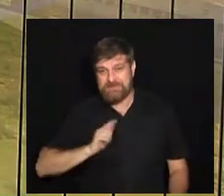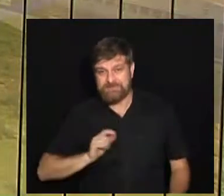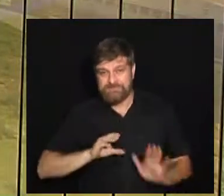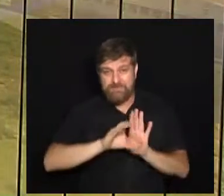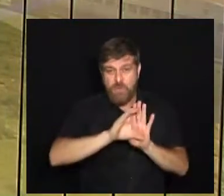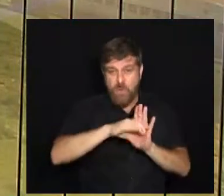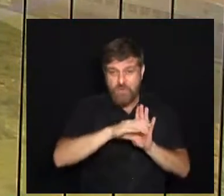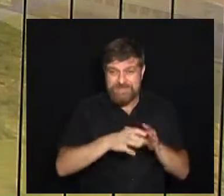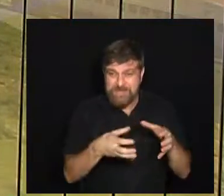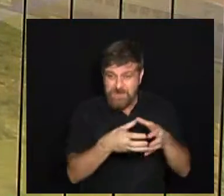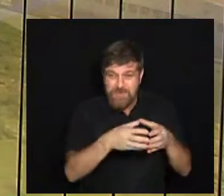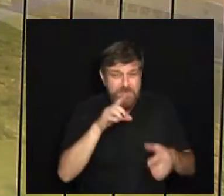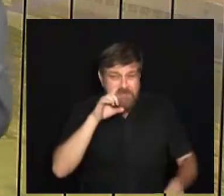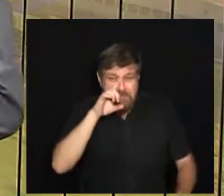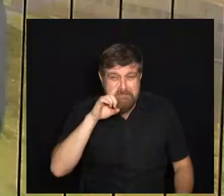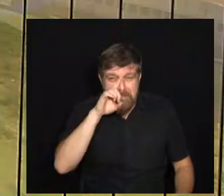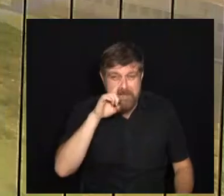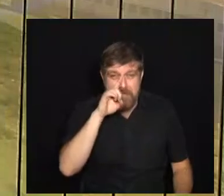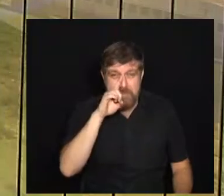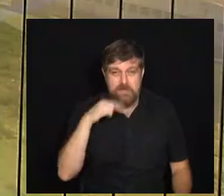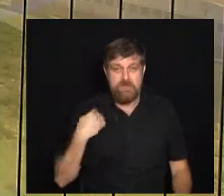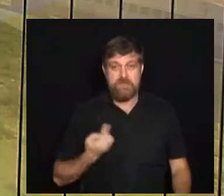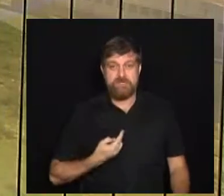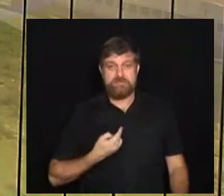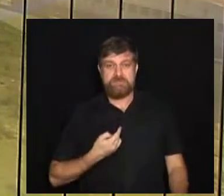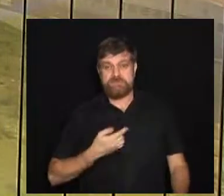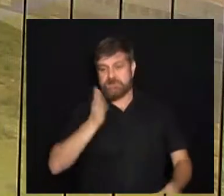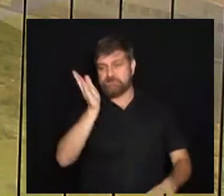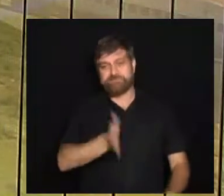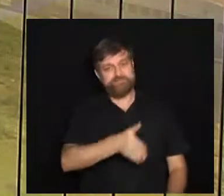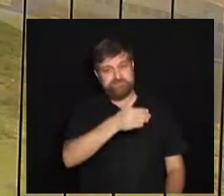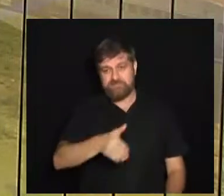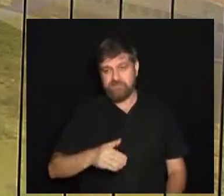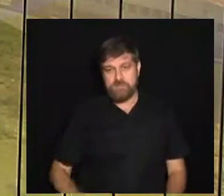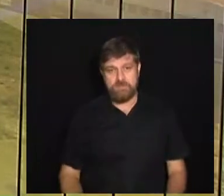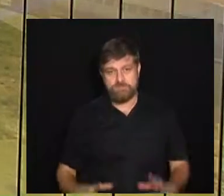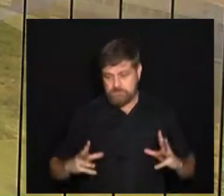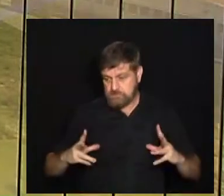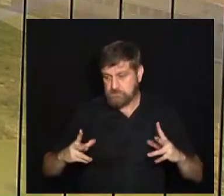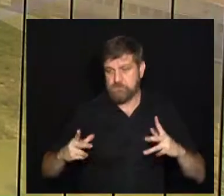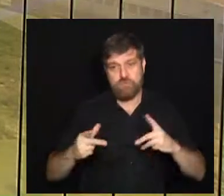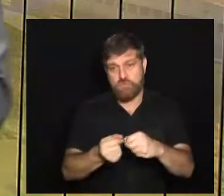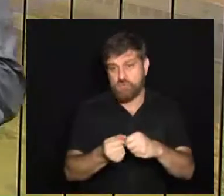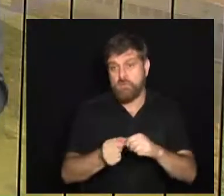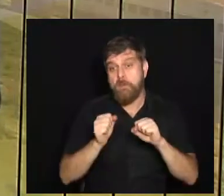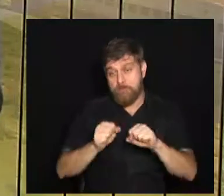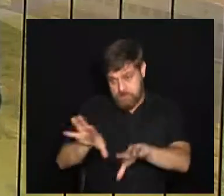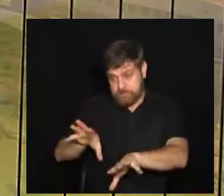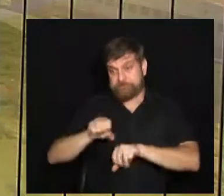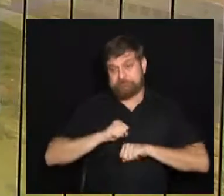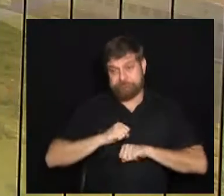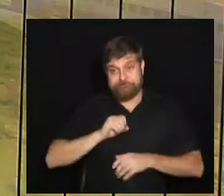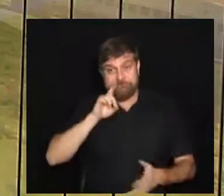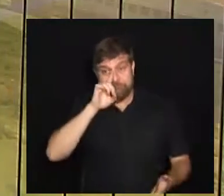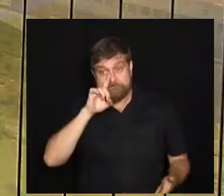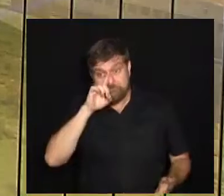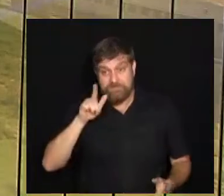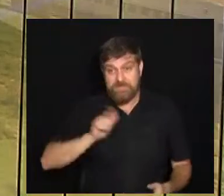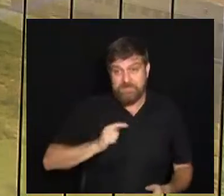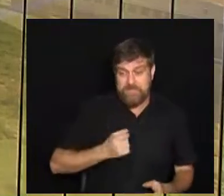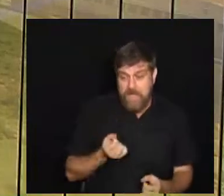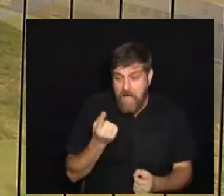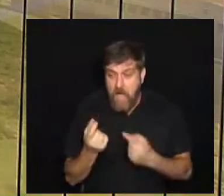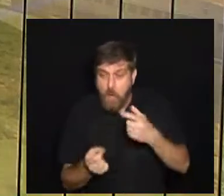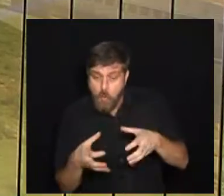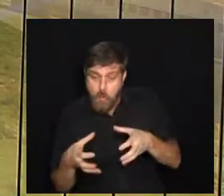conceito de grupo de risco eu queria dizer que a gente precisa abandonar esse procurar todo mundo tá nesse grupo todo mundo tem que controlar igual o problema é que